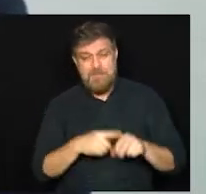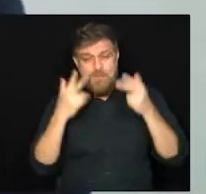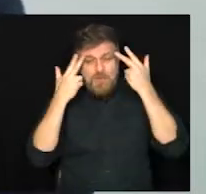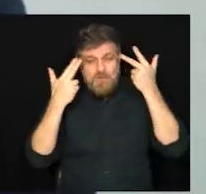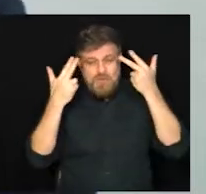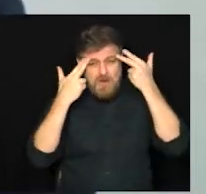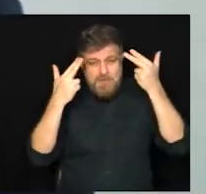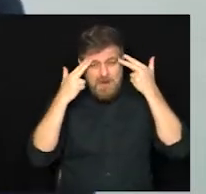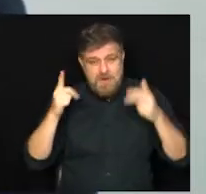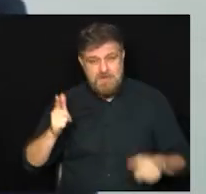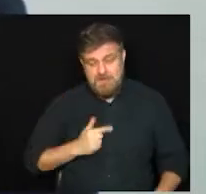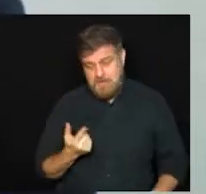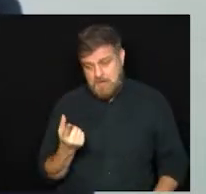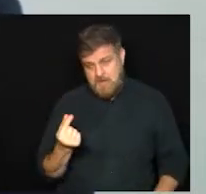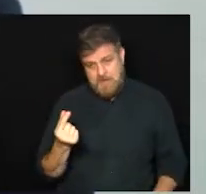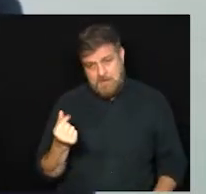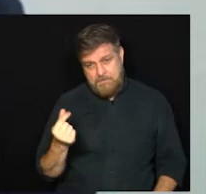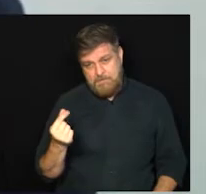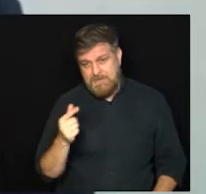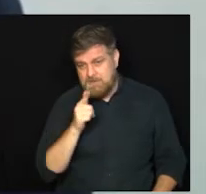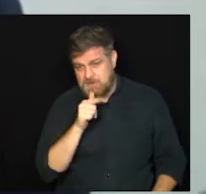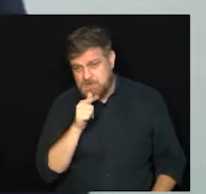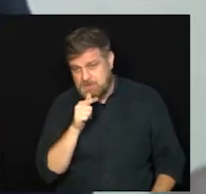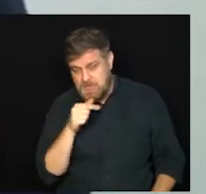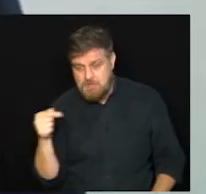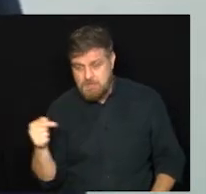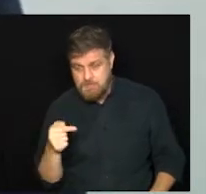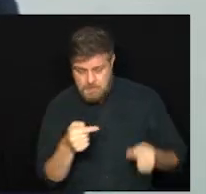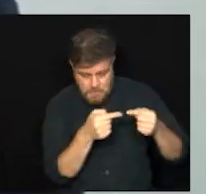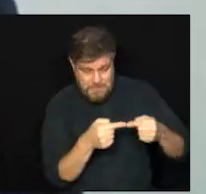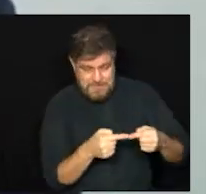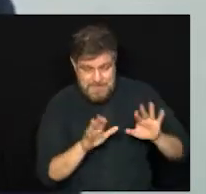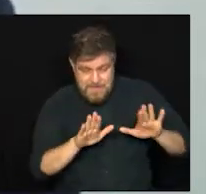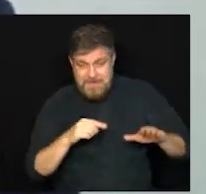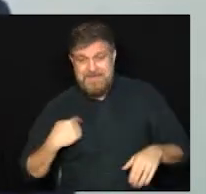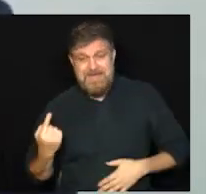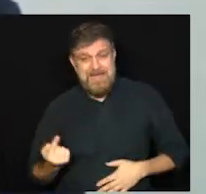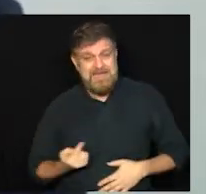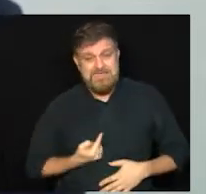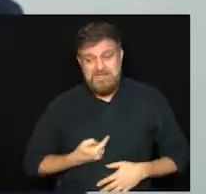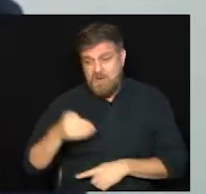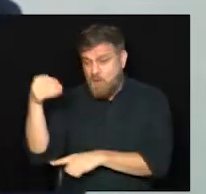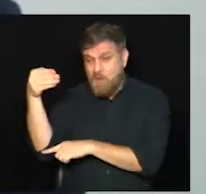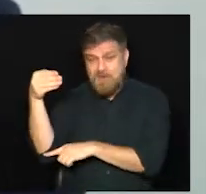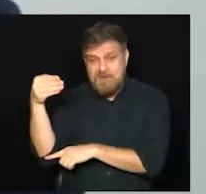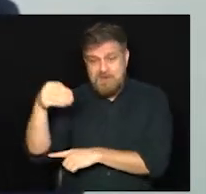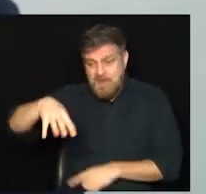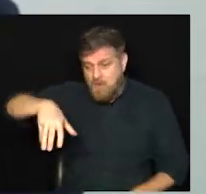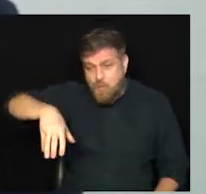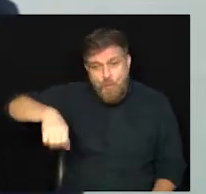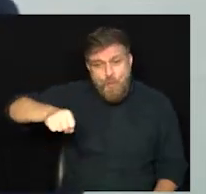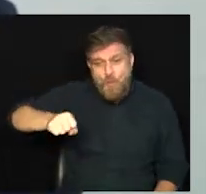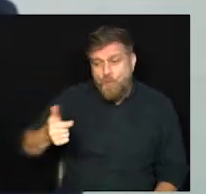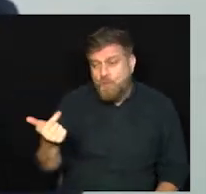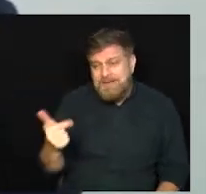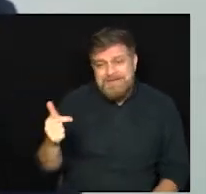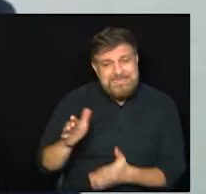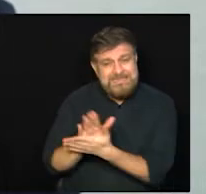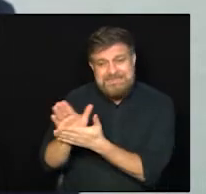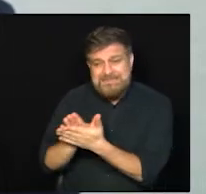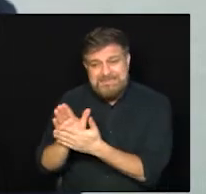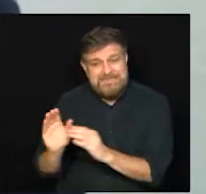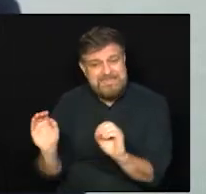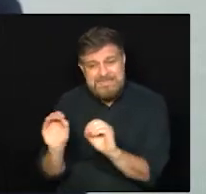sim, tarifas de água interessantes, mas a gente está muito abaixo de 10 metros cúbicos